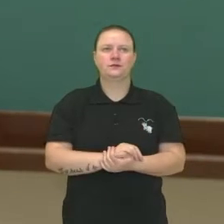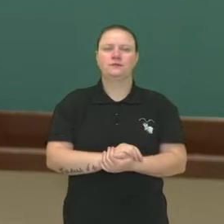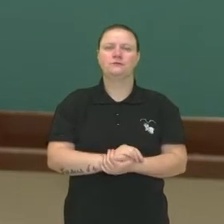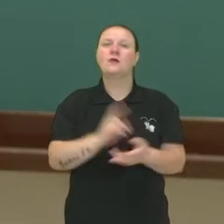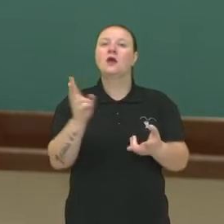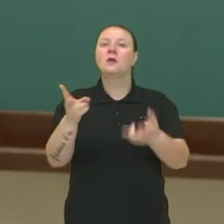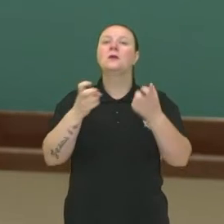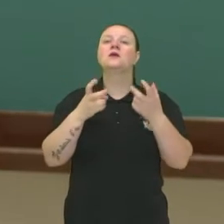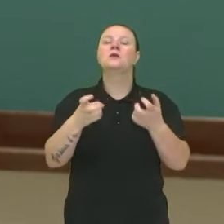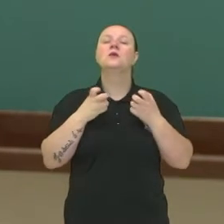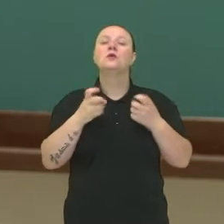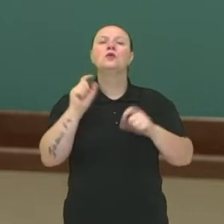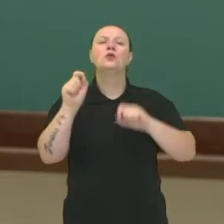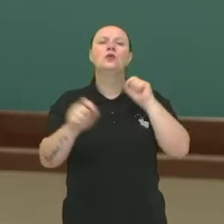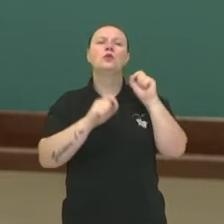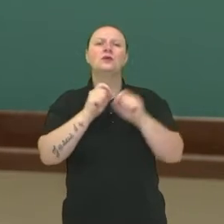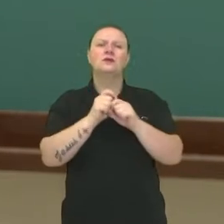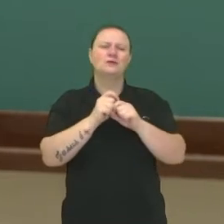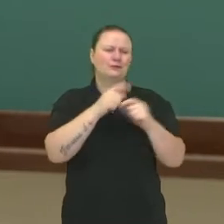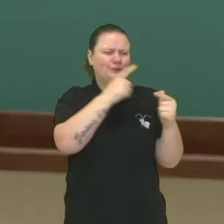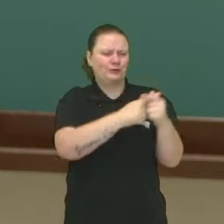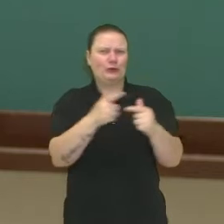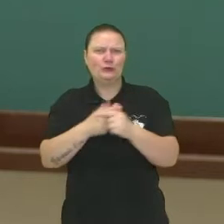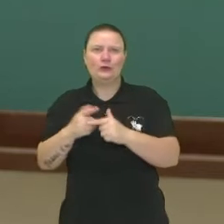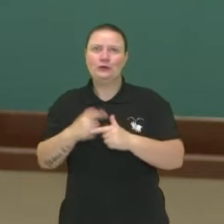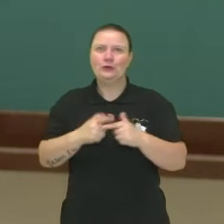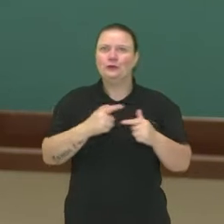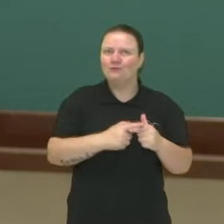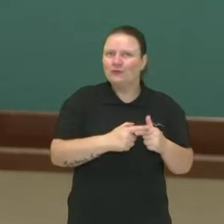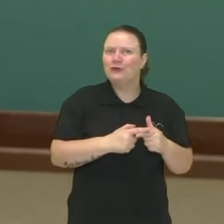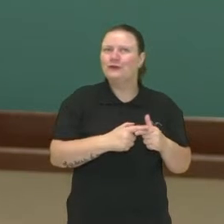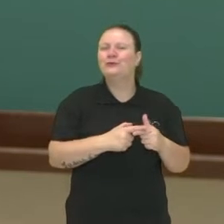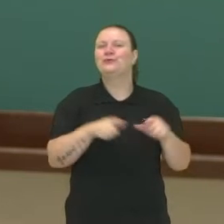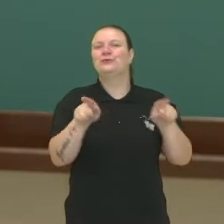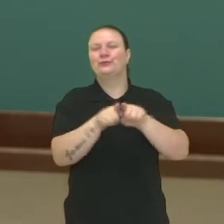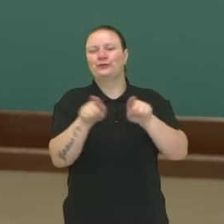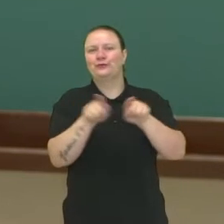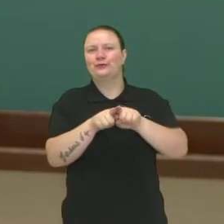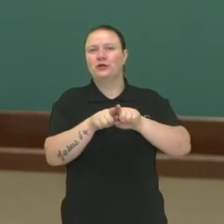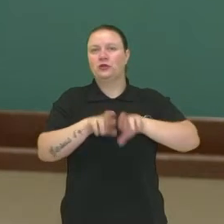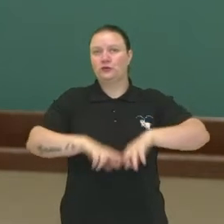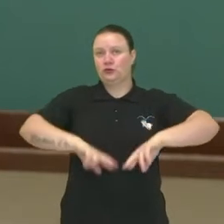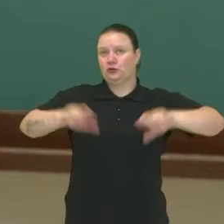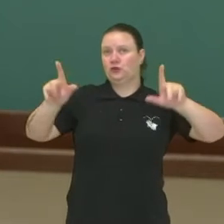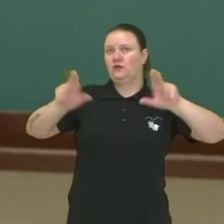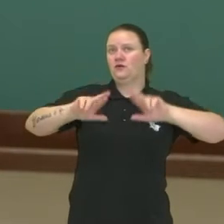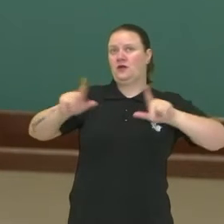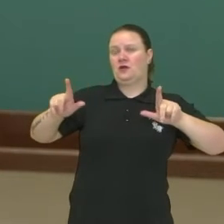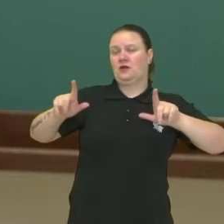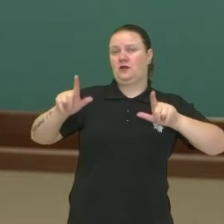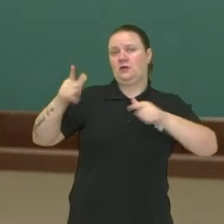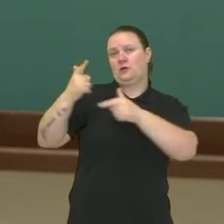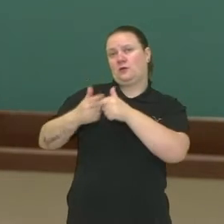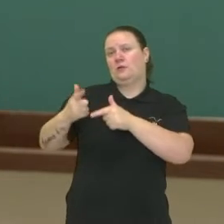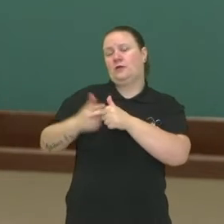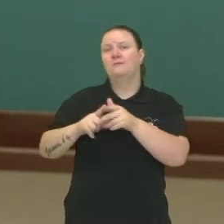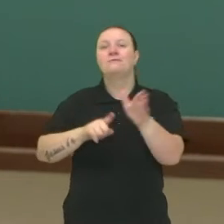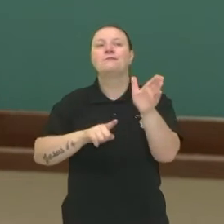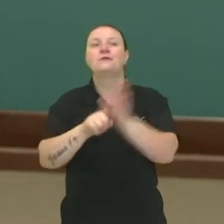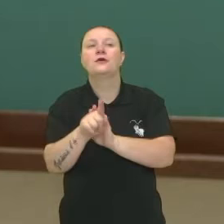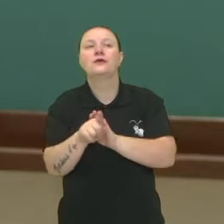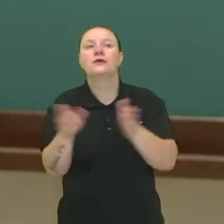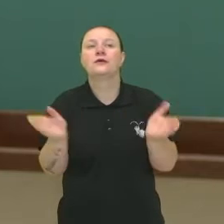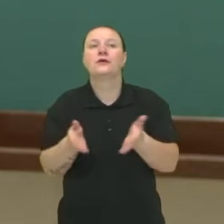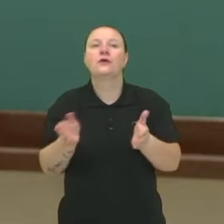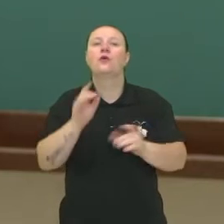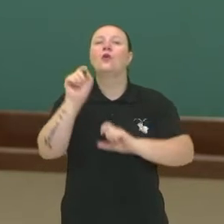percebemos a presença de um conflito gerador da narrativa que é diferente do conflito da narrativa. Te pergunto,